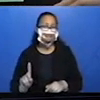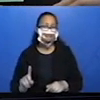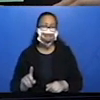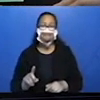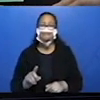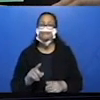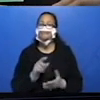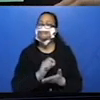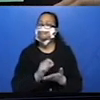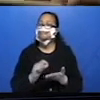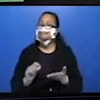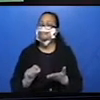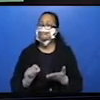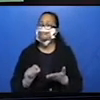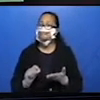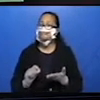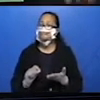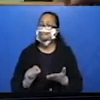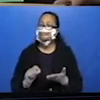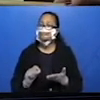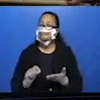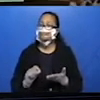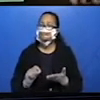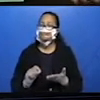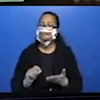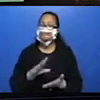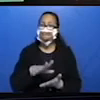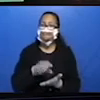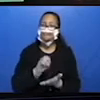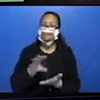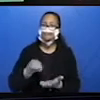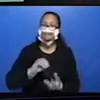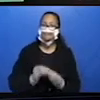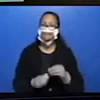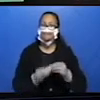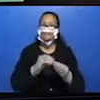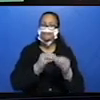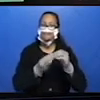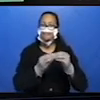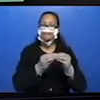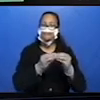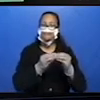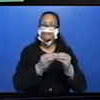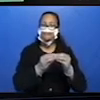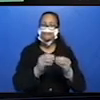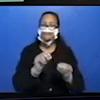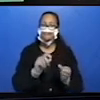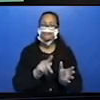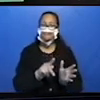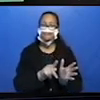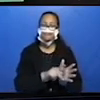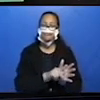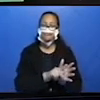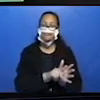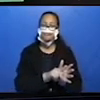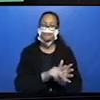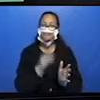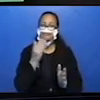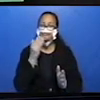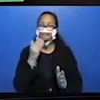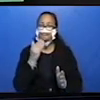aqui. Fotossíntese. Ela vai realizar a fotossíntese, quer dizer, ela vai produzir o seu próprio alimento. E aqui ela